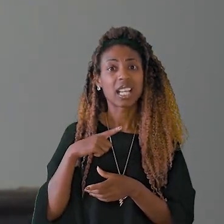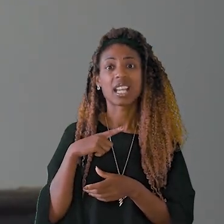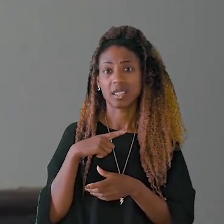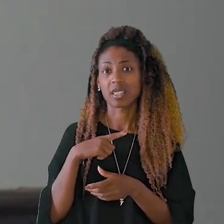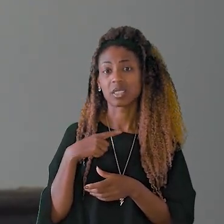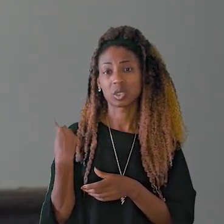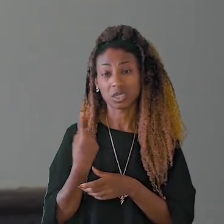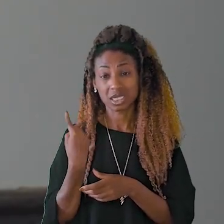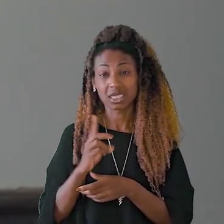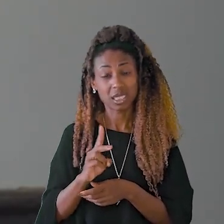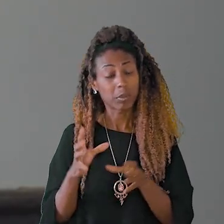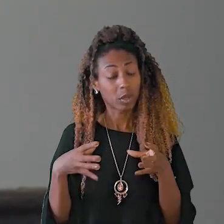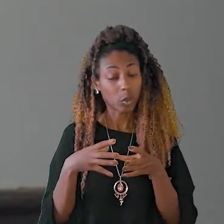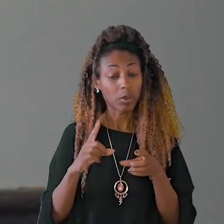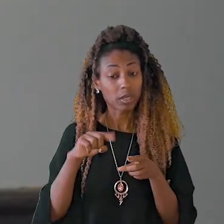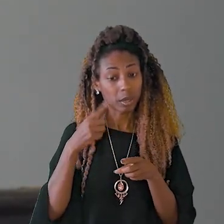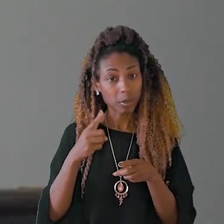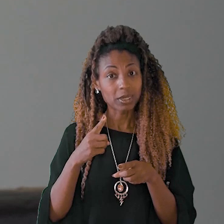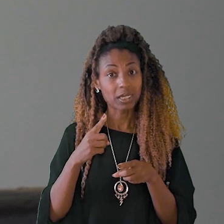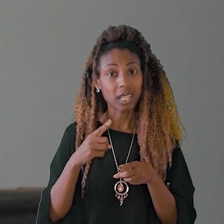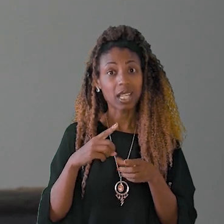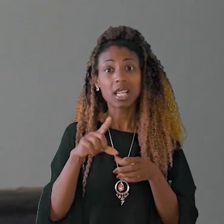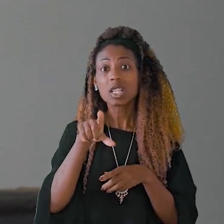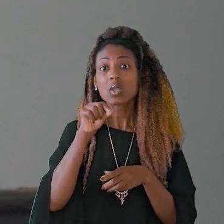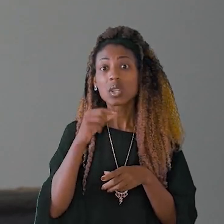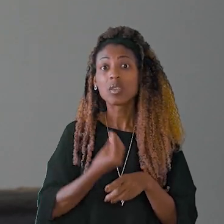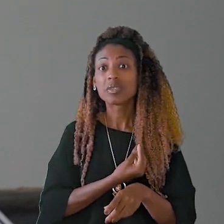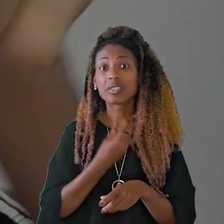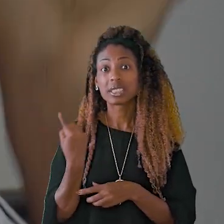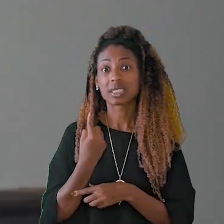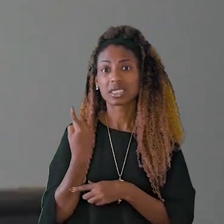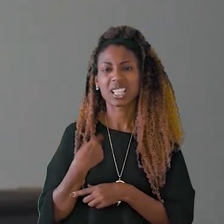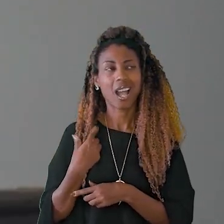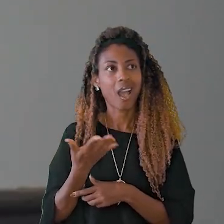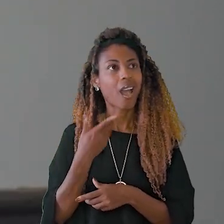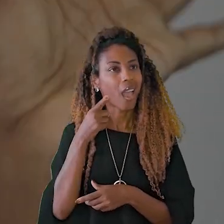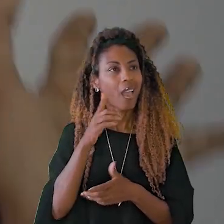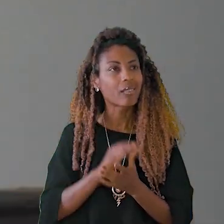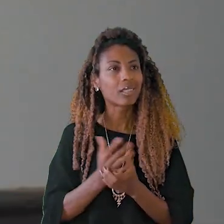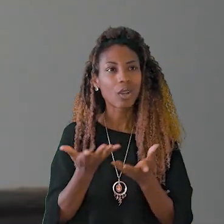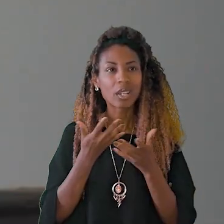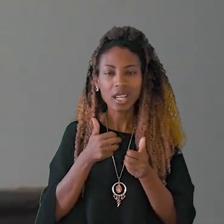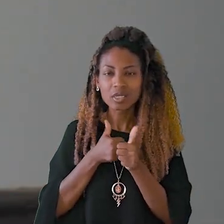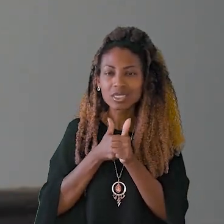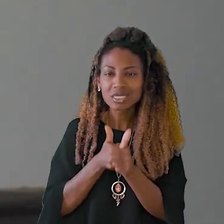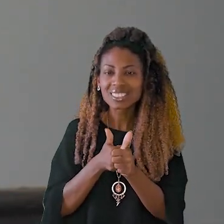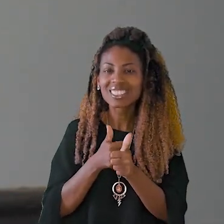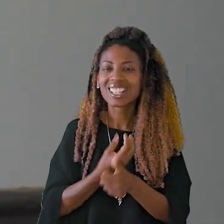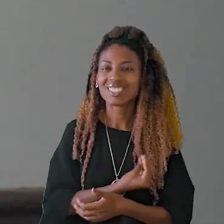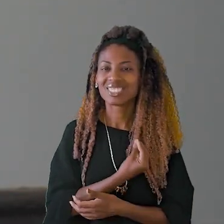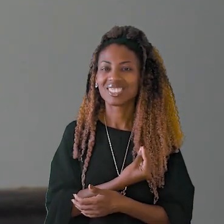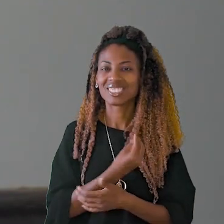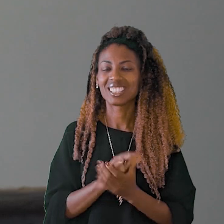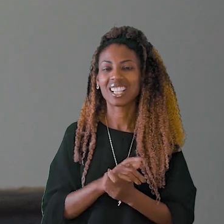sozinha, eu falo assim, essa mulher é essa que eu vou acompanhar. Nem sei quem mais, mas vai ser ela até a minha vida aí.